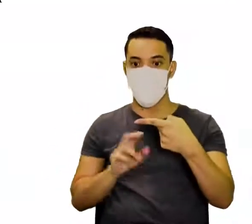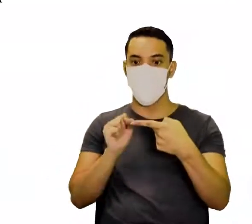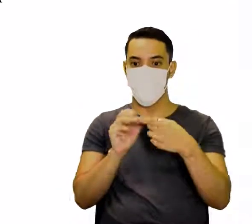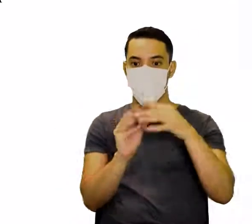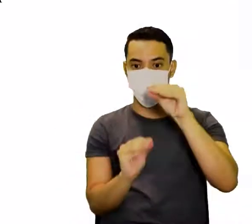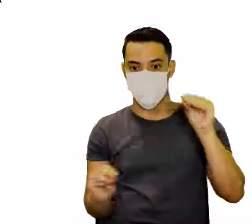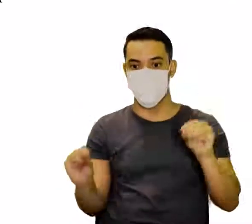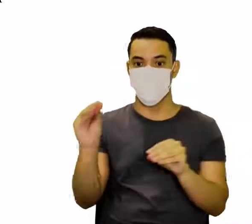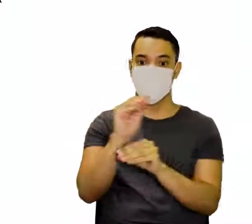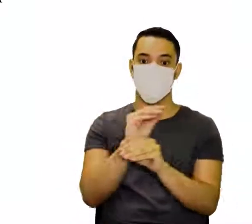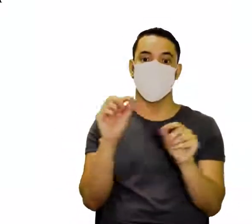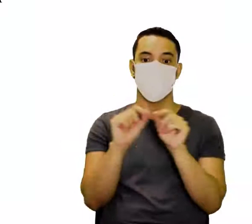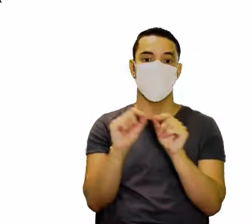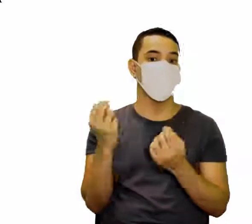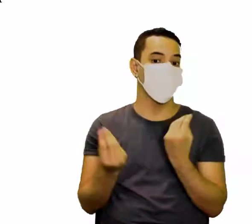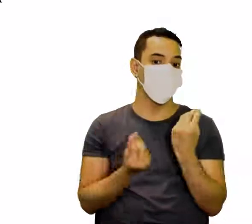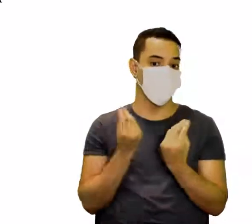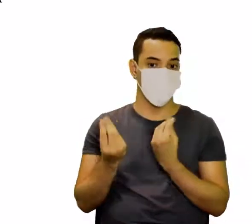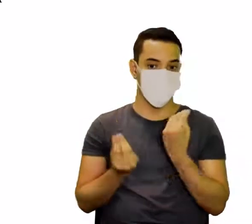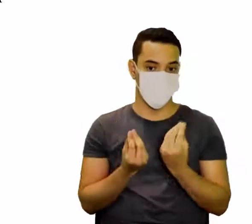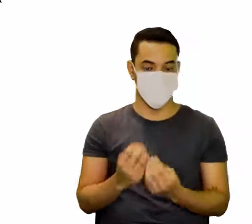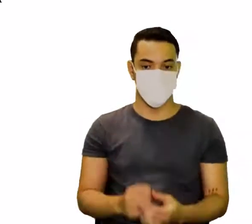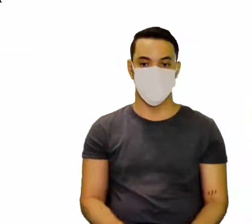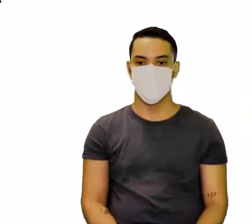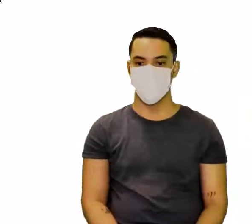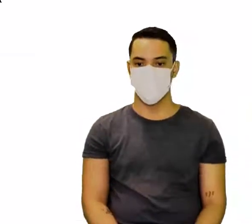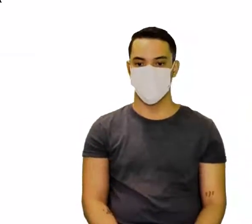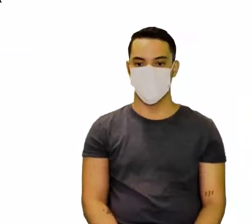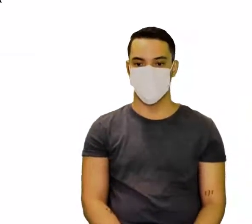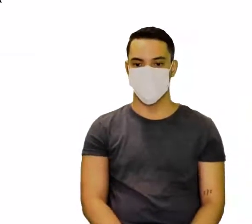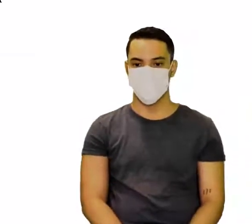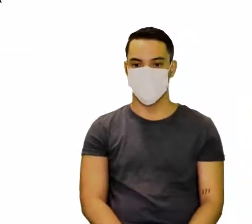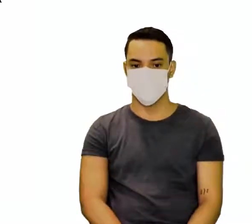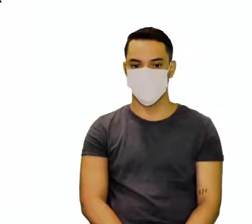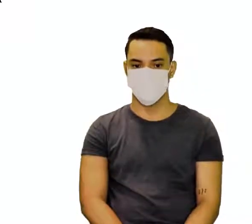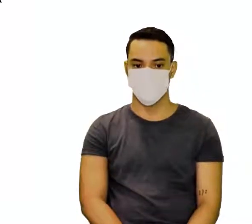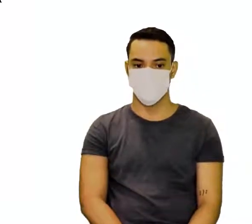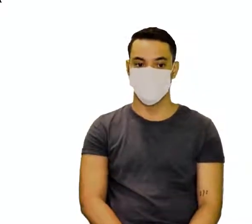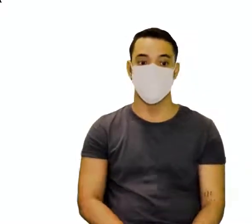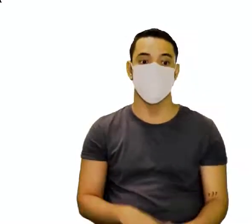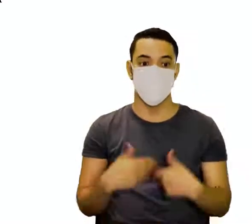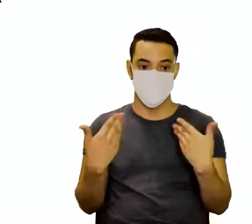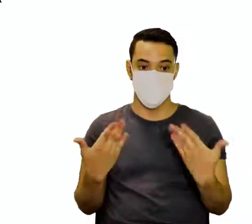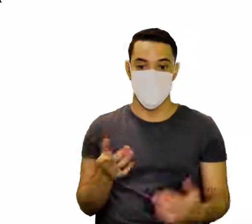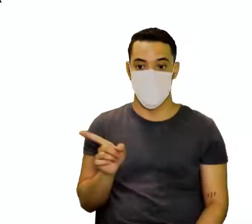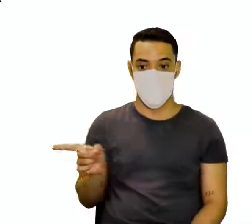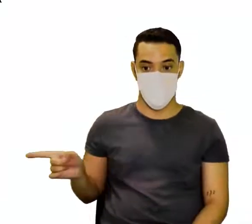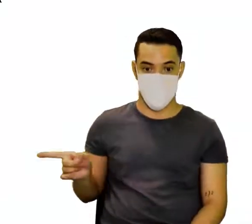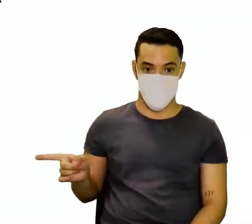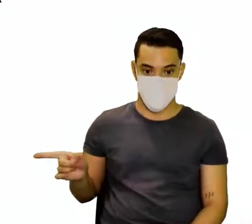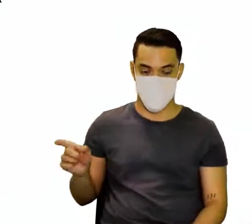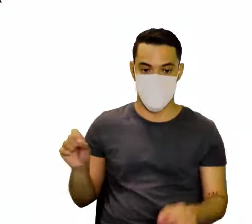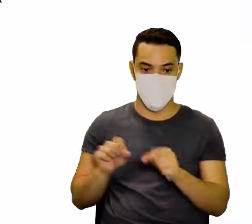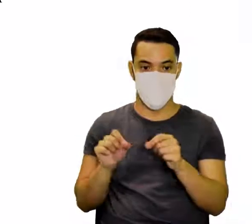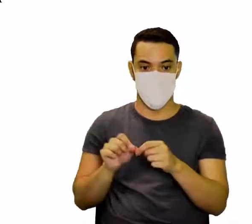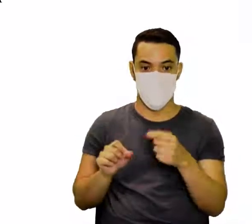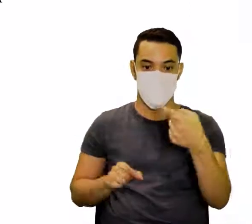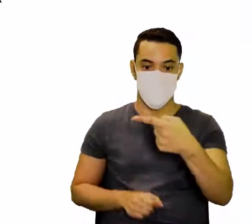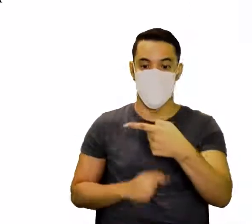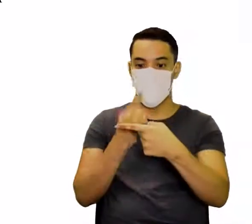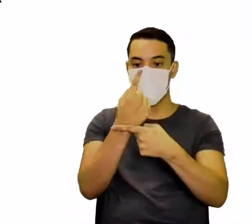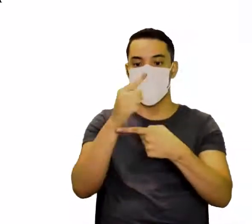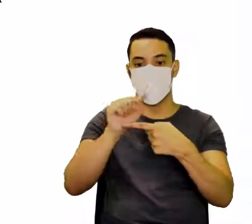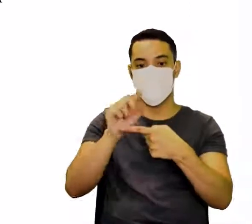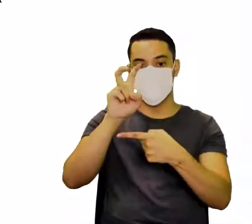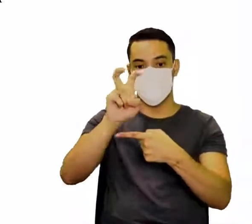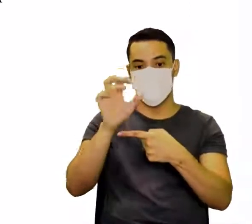vai ficar o quê? Eletromotriz dividido pela corrente. Nesse caso, dividindo aí 1,5 para 6,